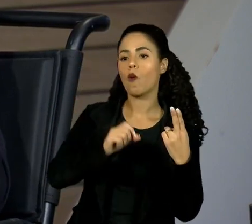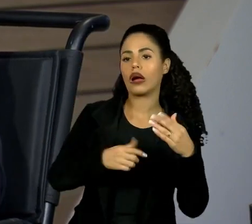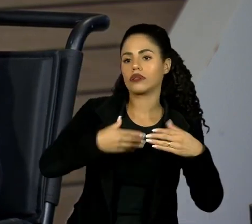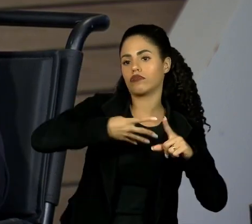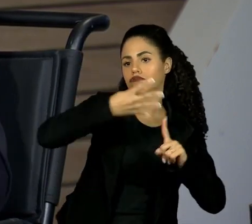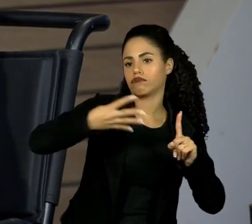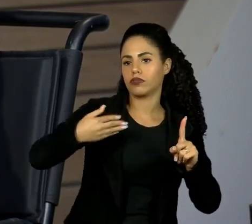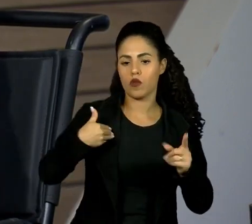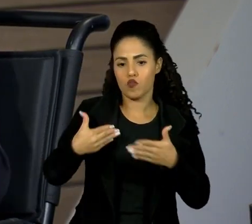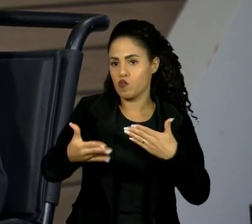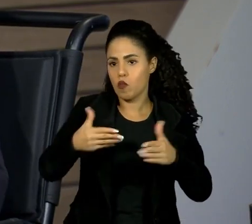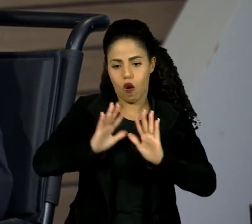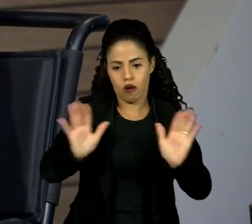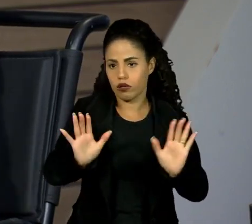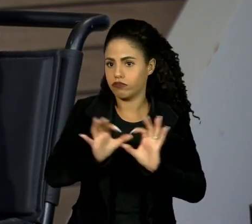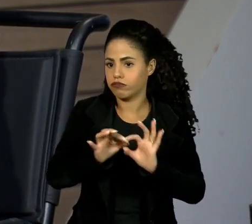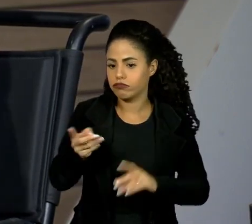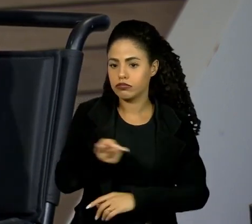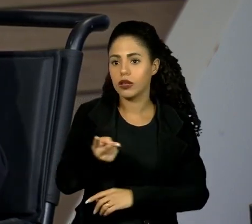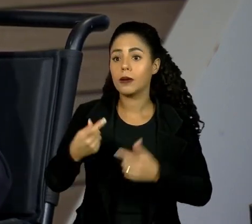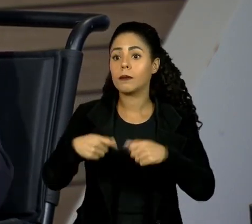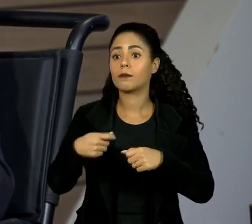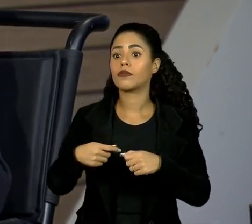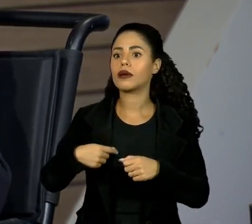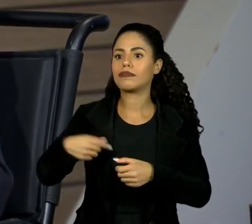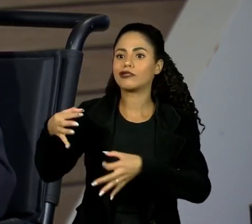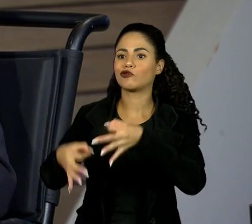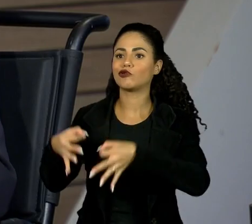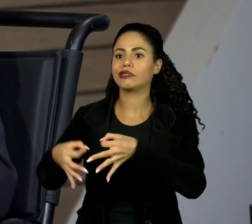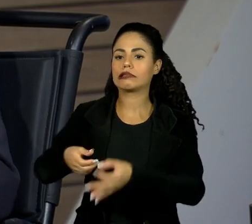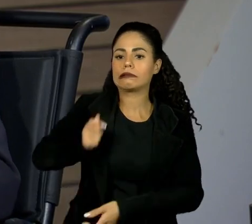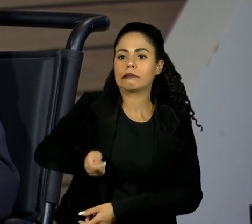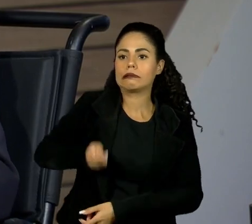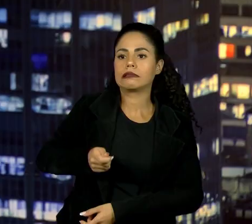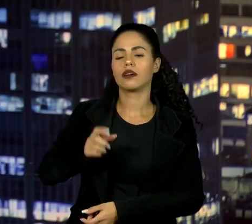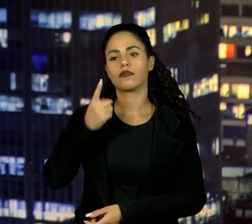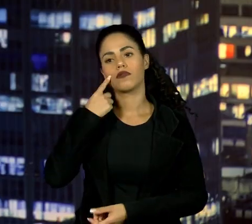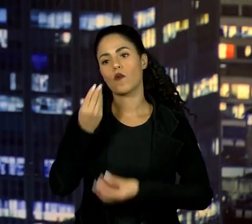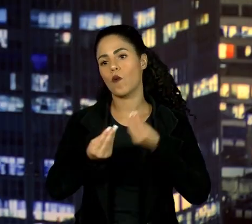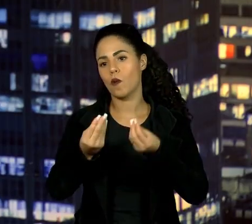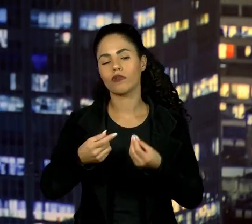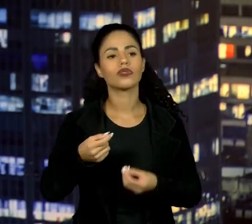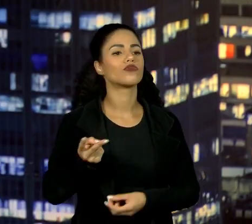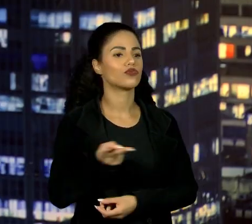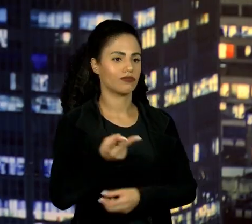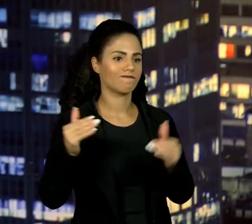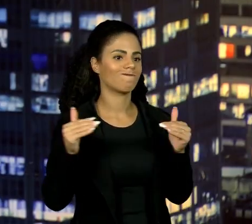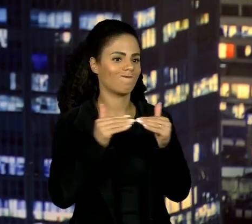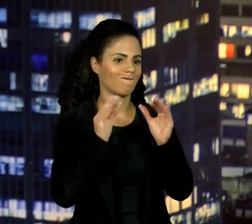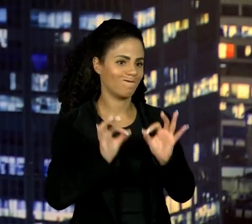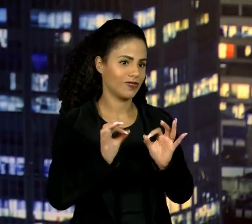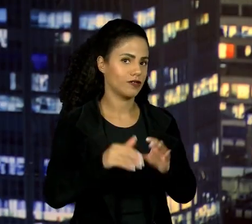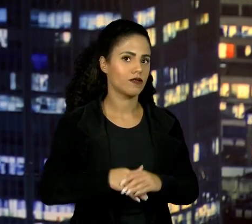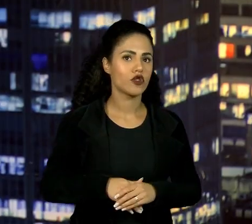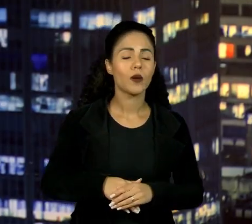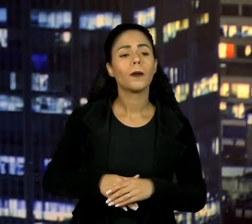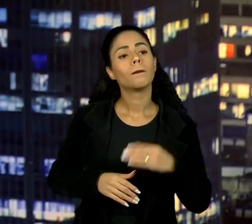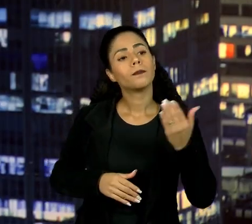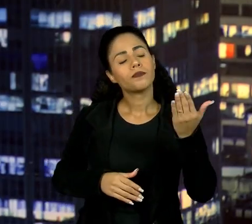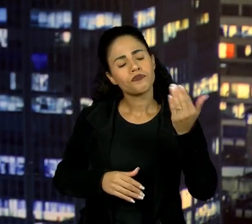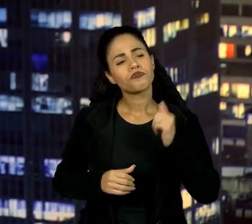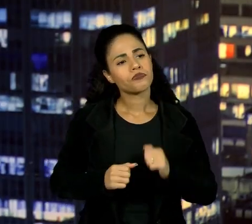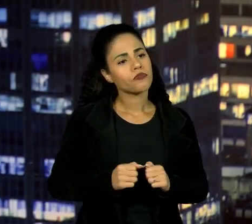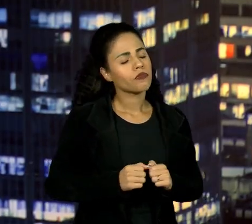que faz, né? Porque isso pertence aos dois, né? Os embriões pertencem aos dois. Os dois precisam estar de acordo com o destino disso. Doutora